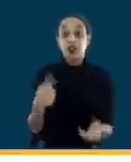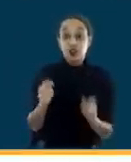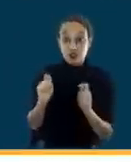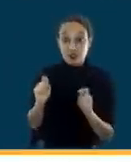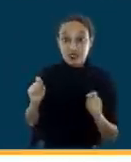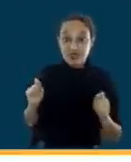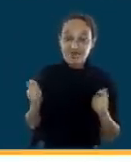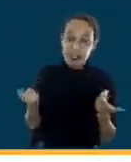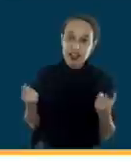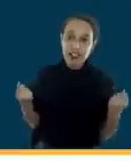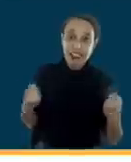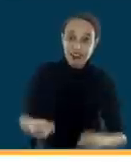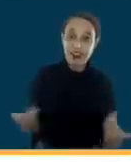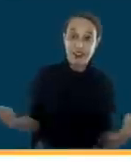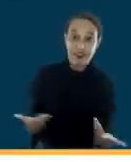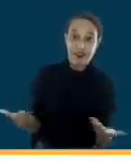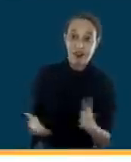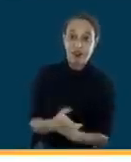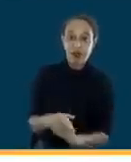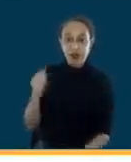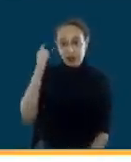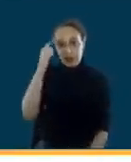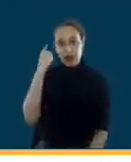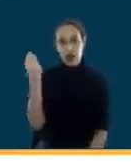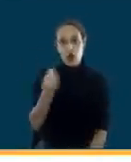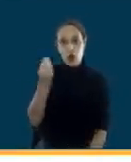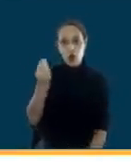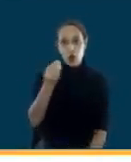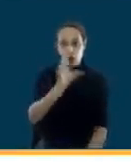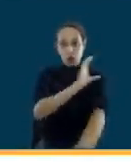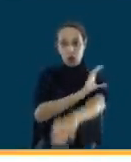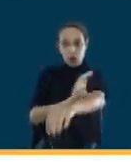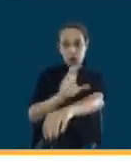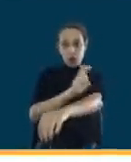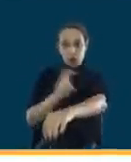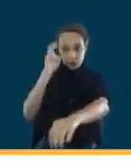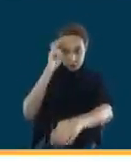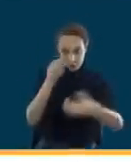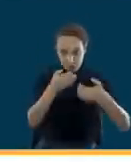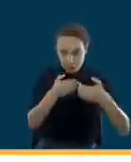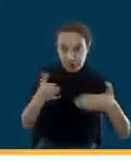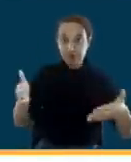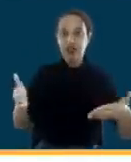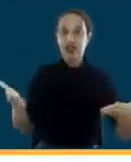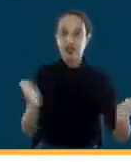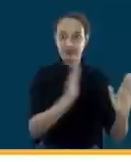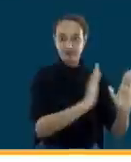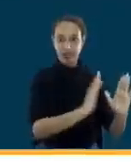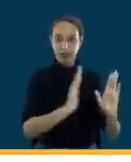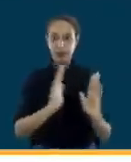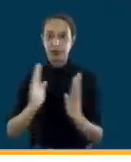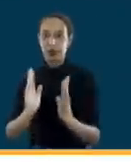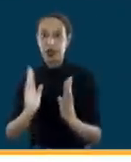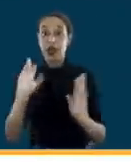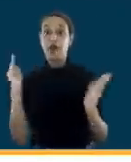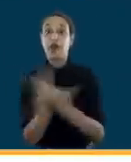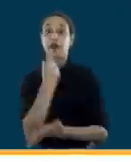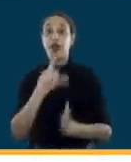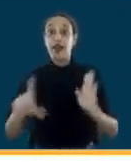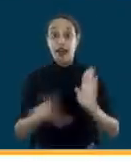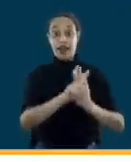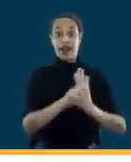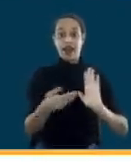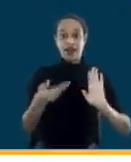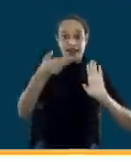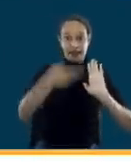precisamos entender como é que vinha a cultura. Em que momento essa lei chega para ser esse alerta? Essa lei não é